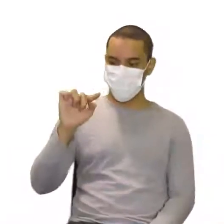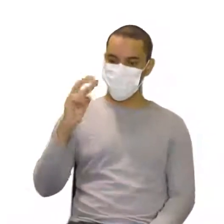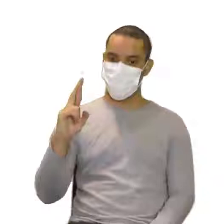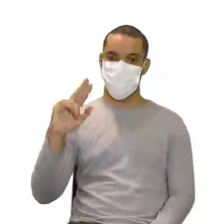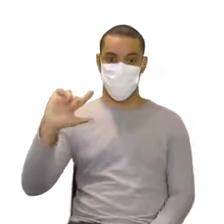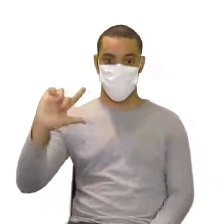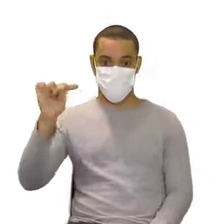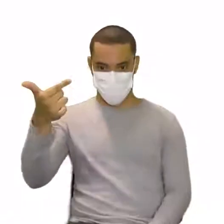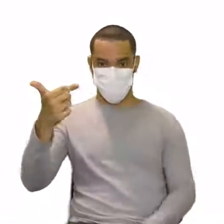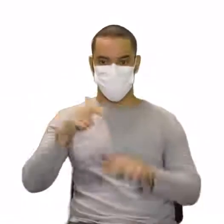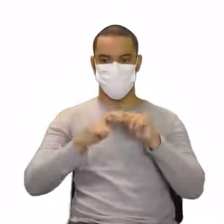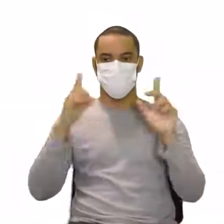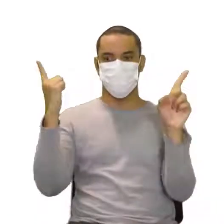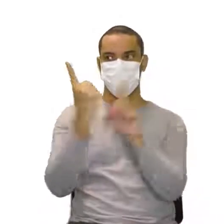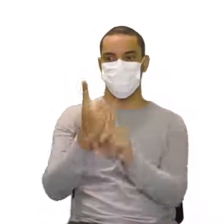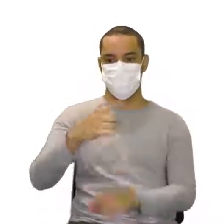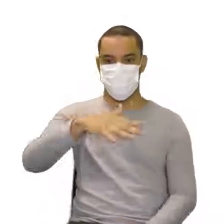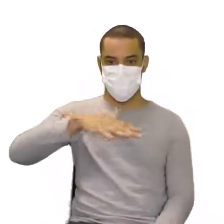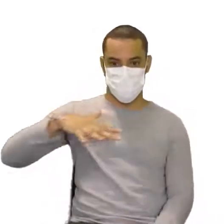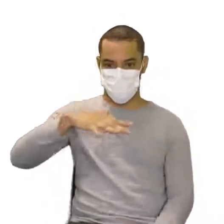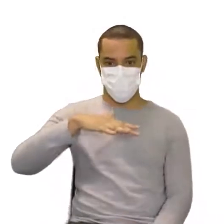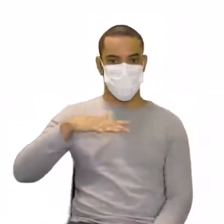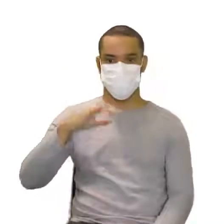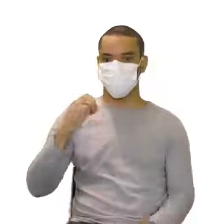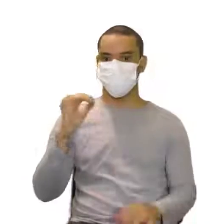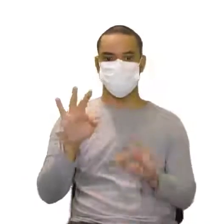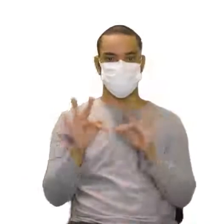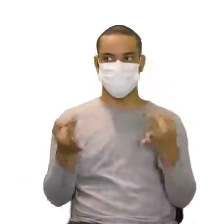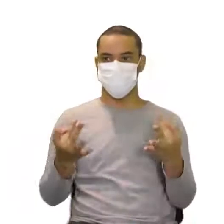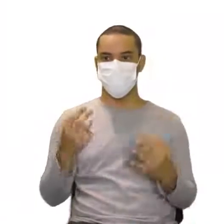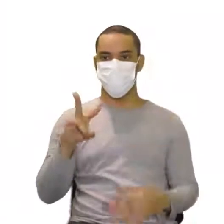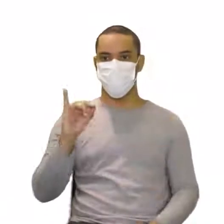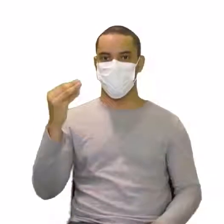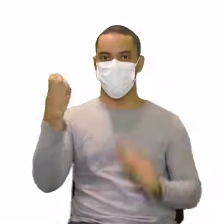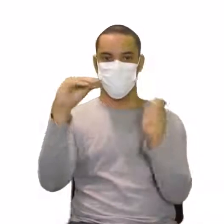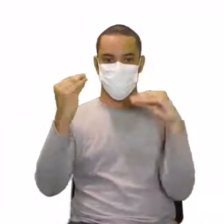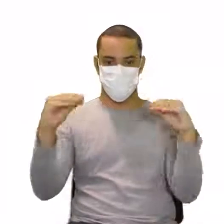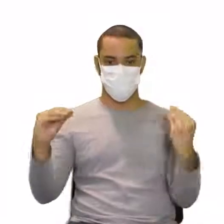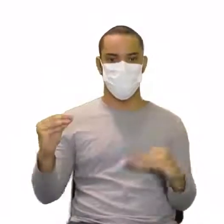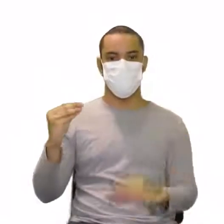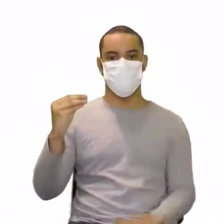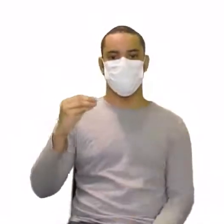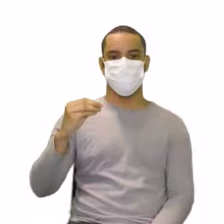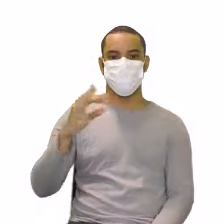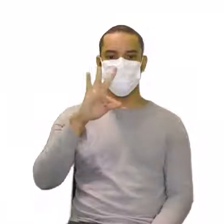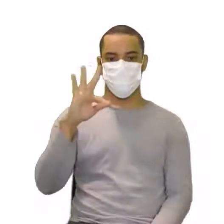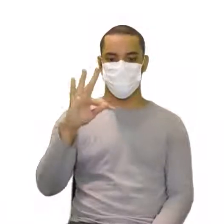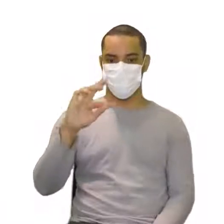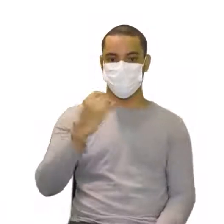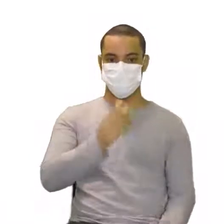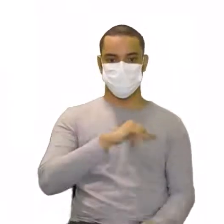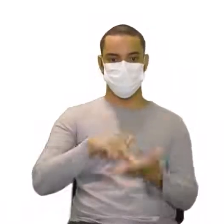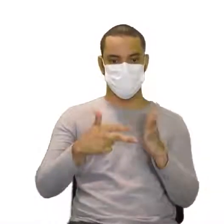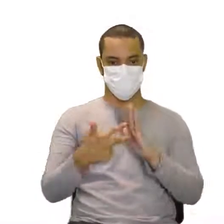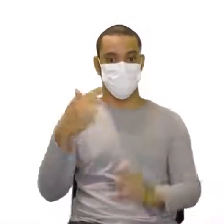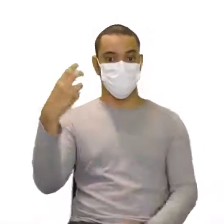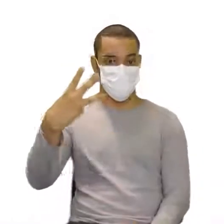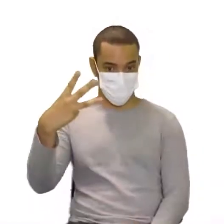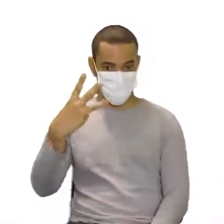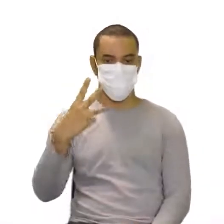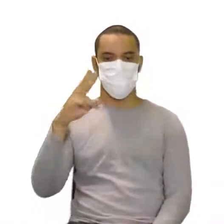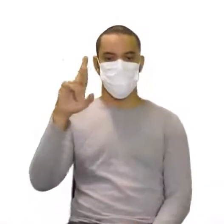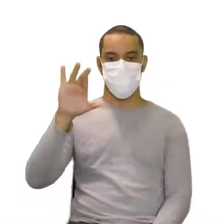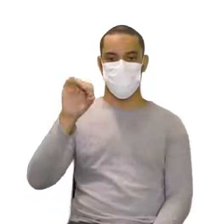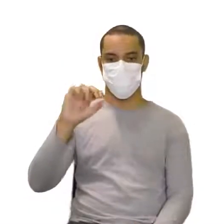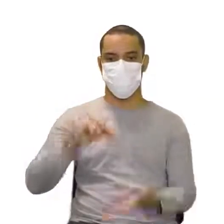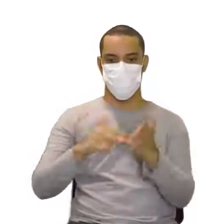Aqui a minha área, olha só. Substituindo, π vale 3, raio é 0,2